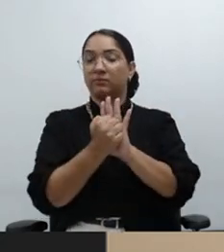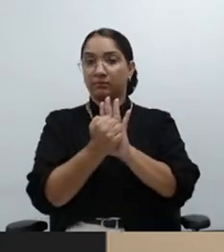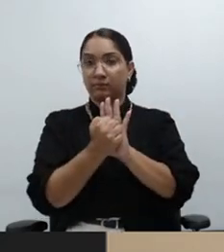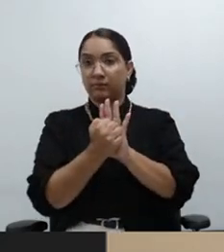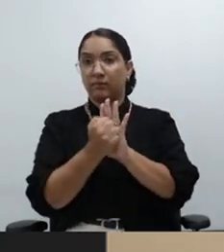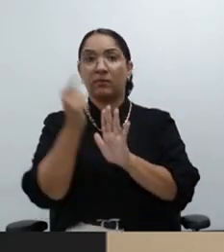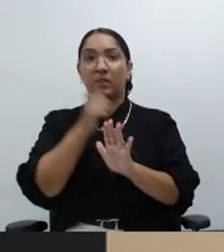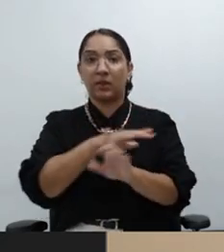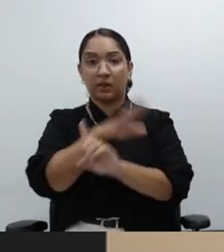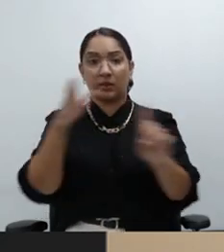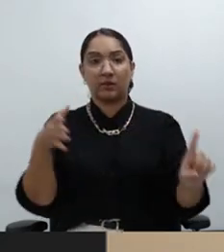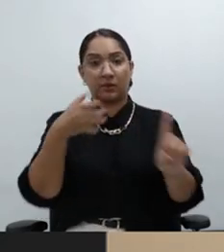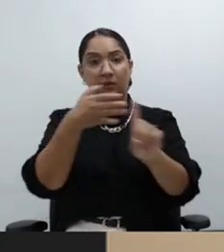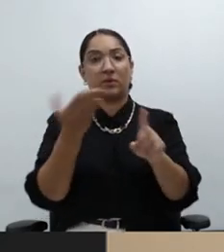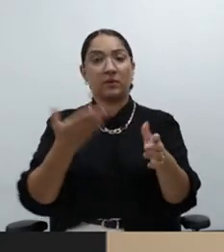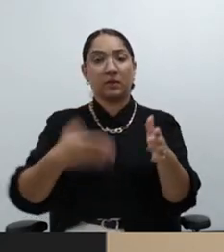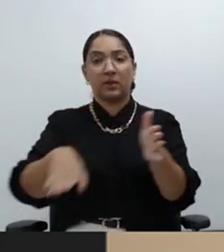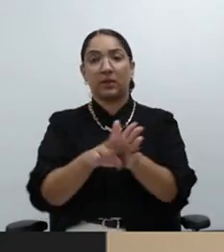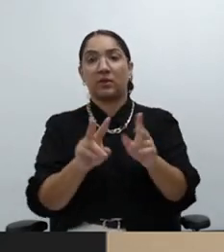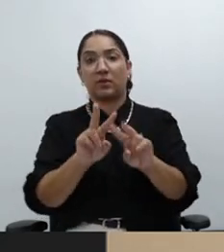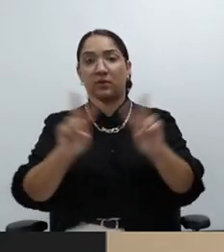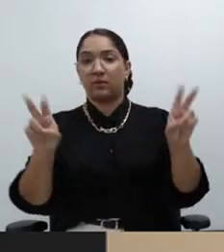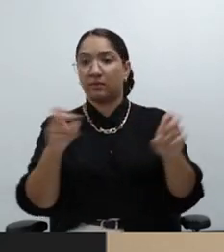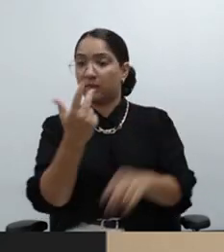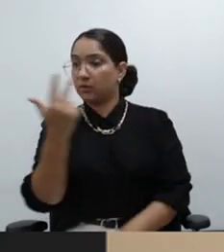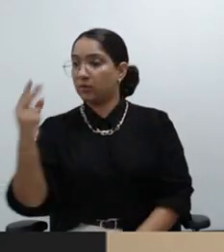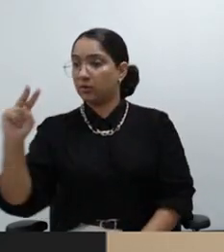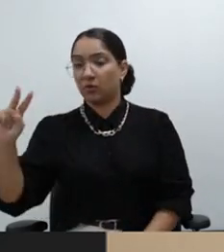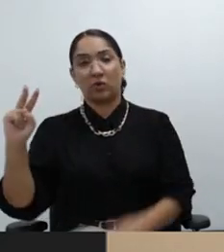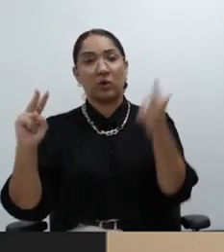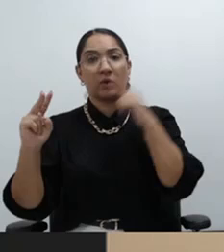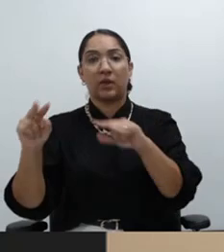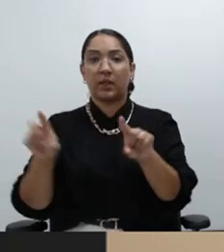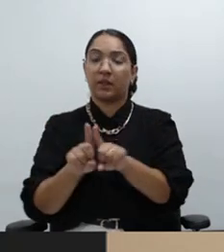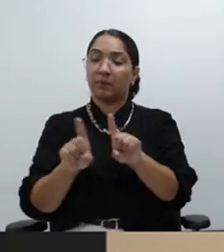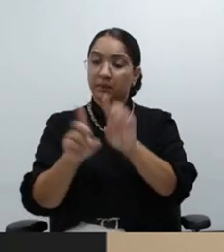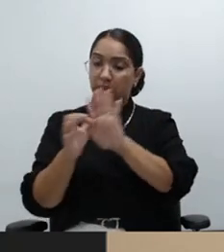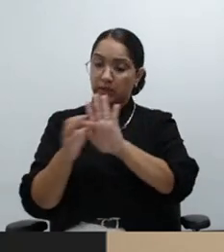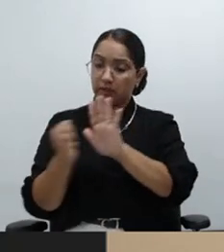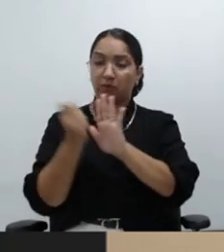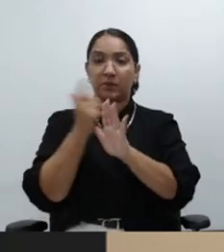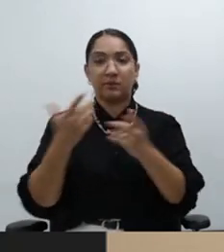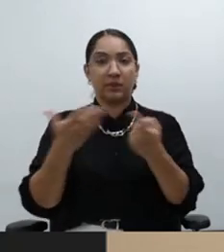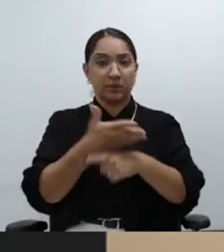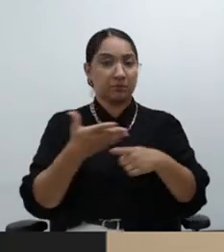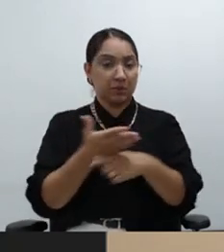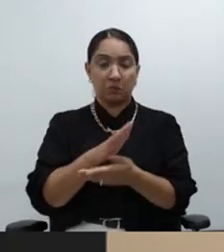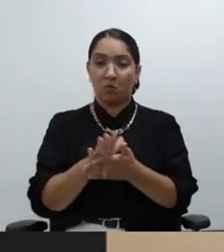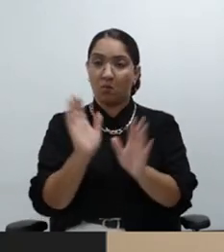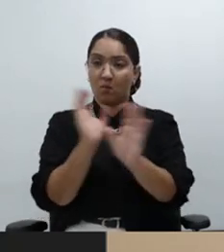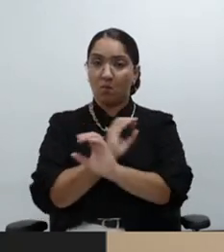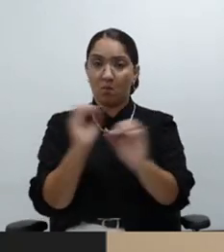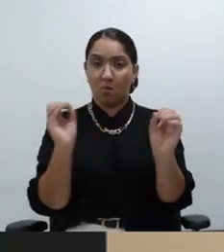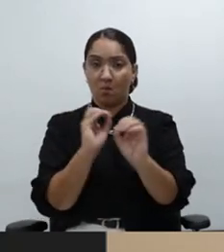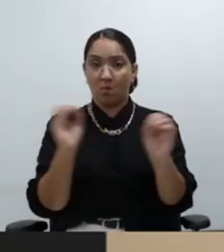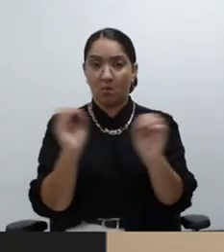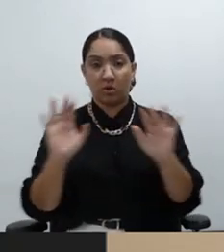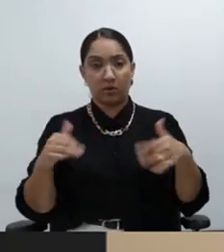a designação ter sido feita para uma segunda opção de inscrição, sem que eu pudesse ter participado de sorteio para